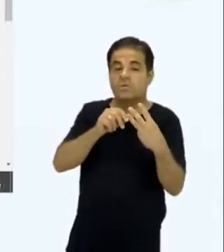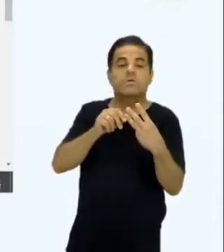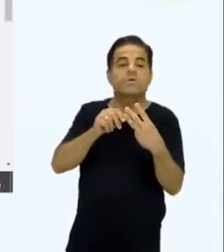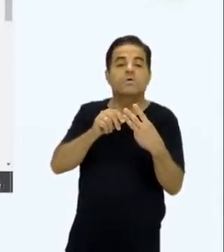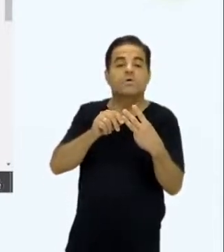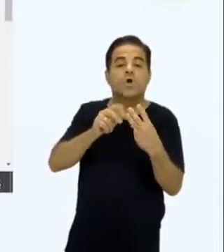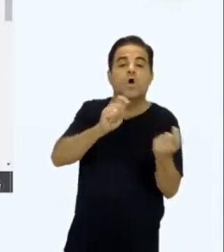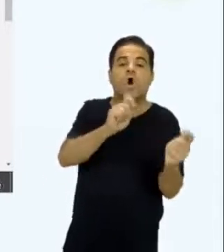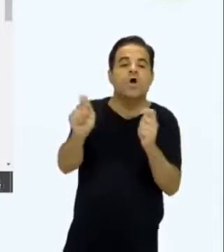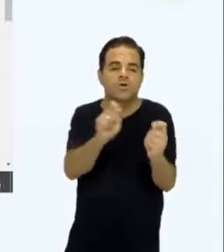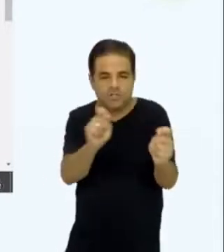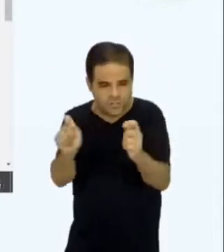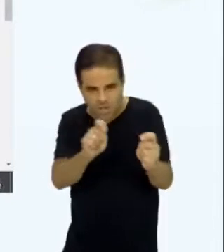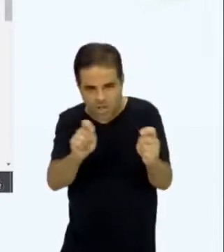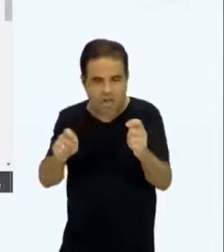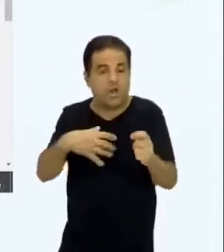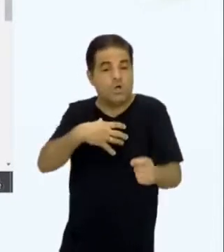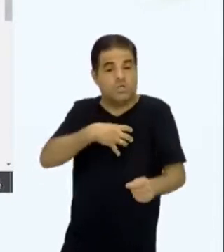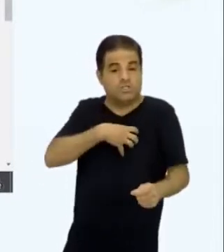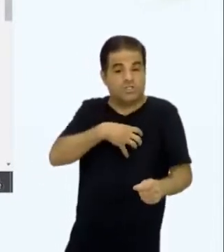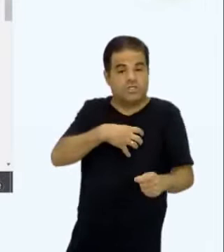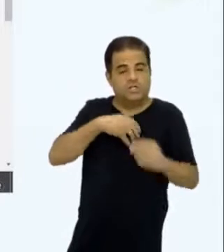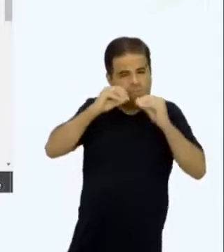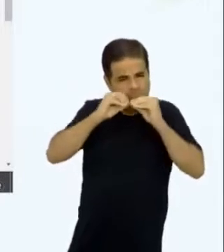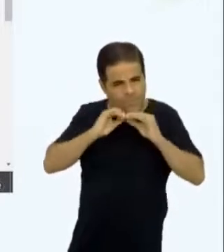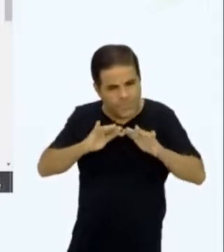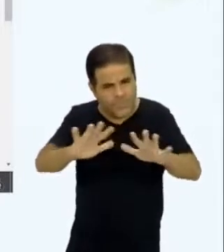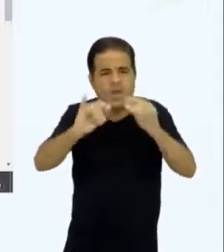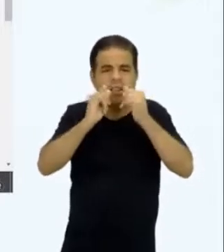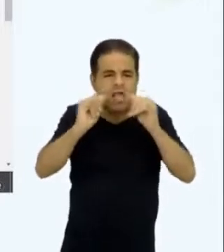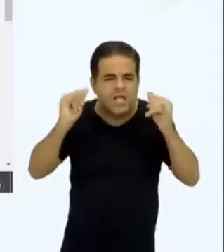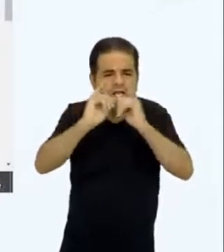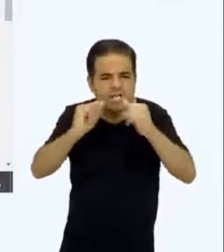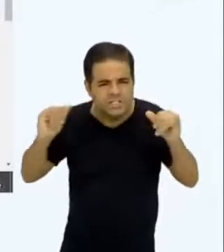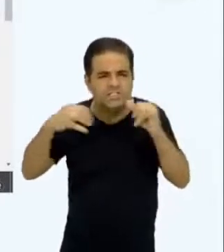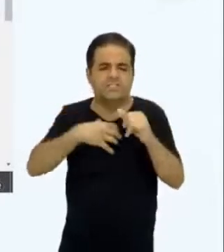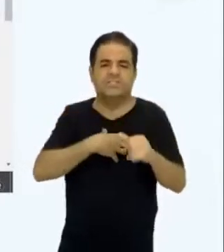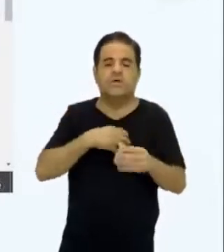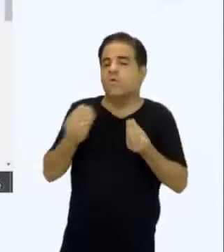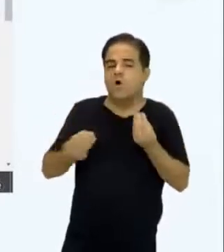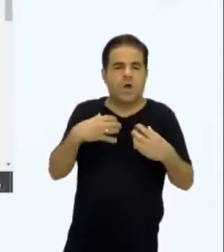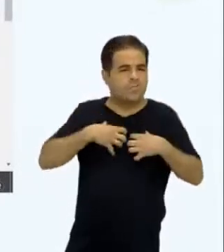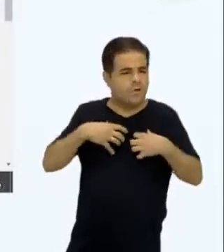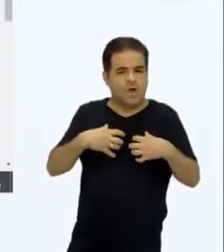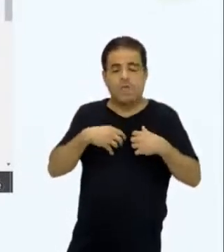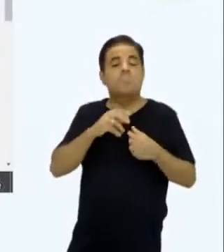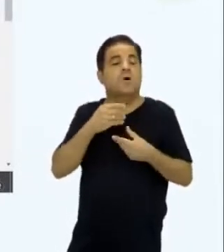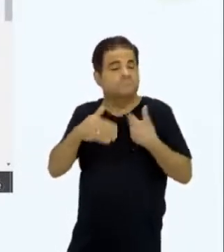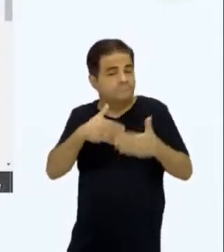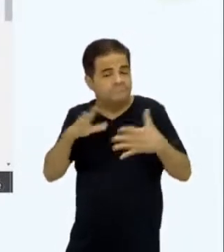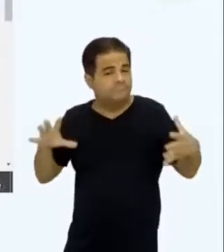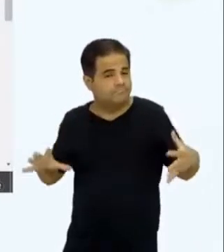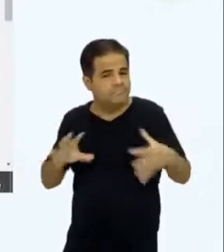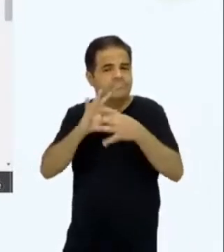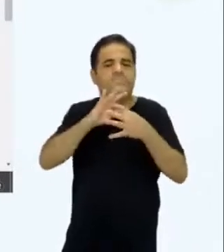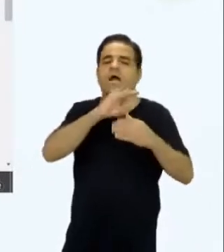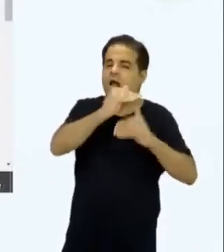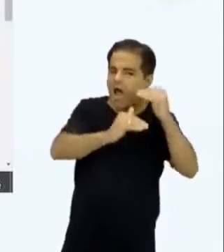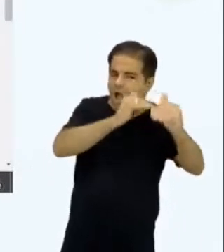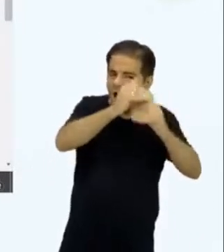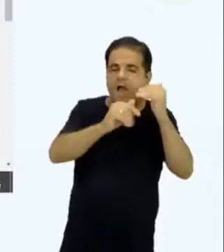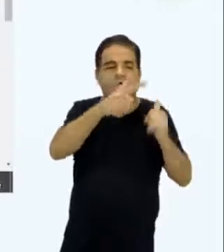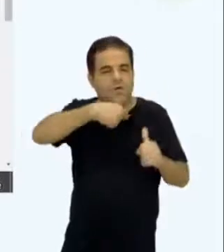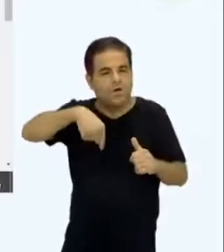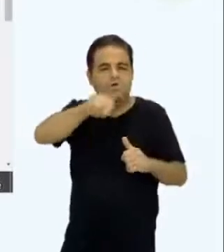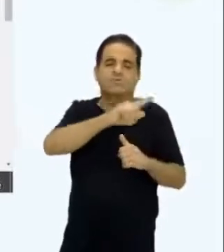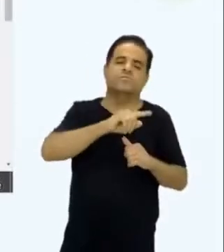que controla a maneira que vai ser distribuída essa energia, né? De que forma ela vai ligar gradativamente o nosso